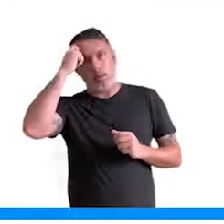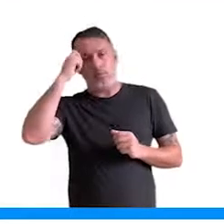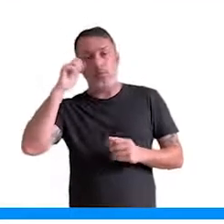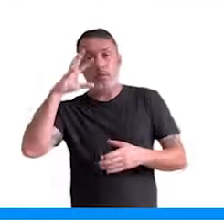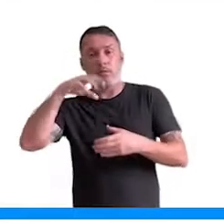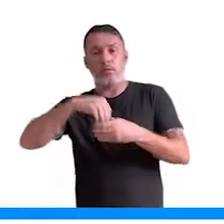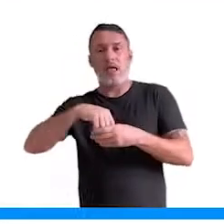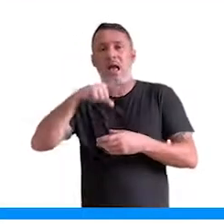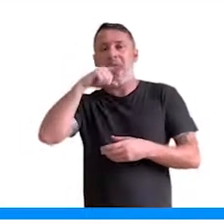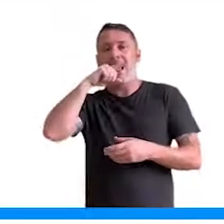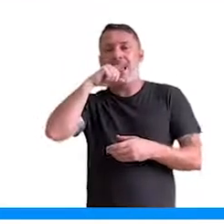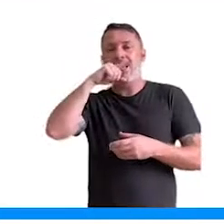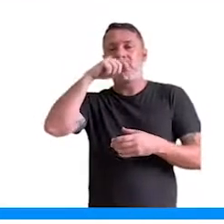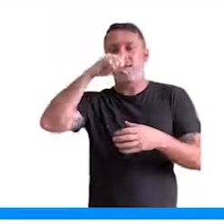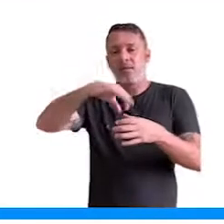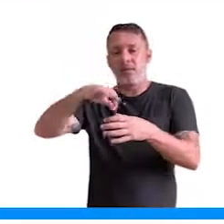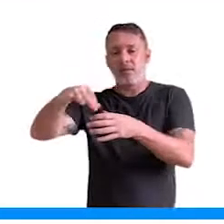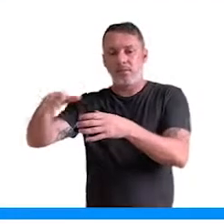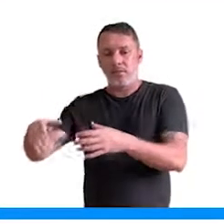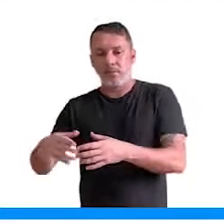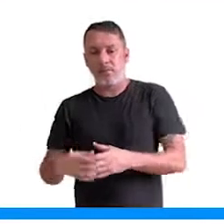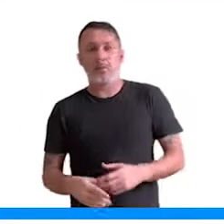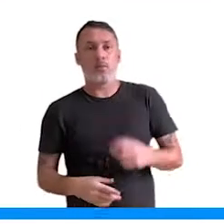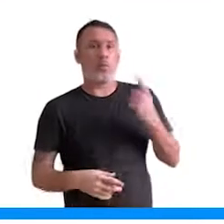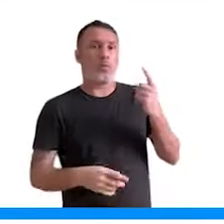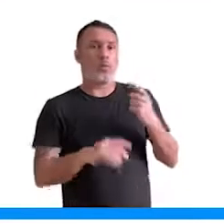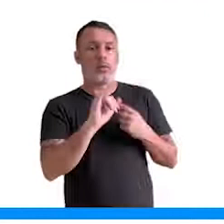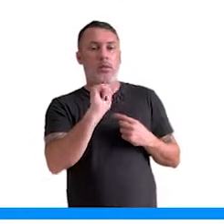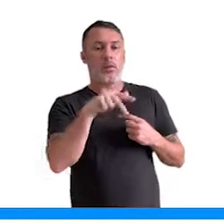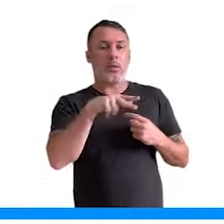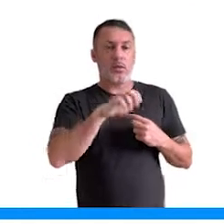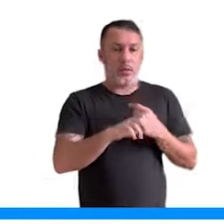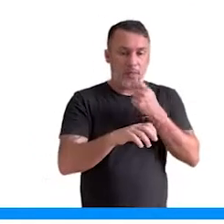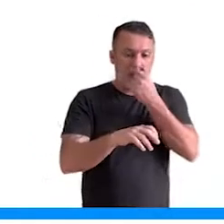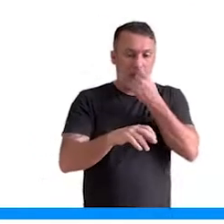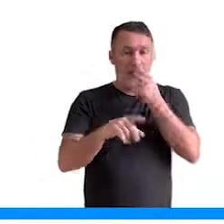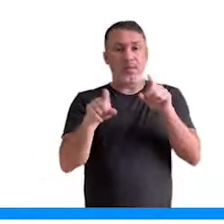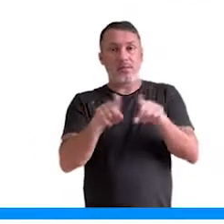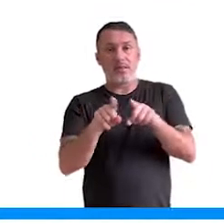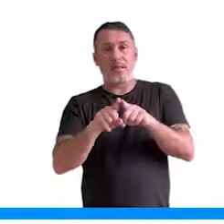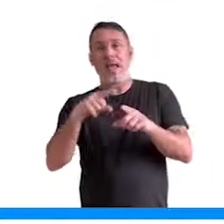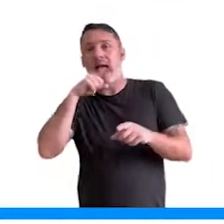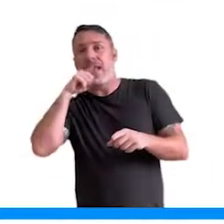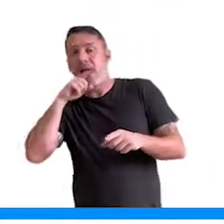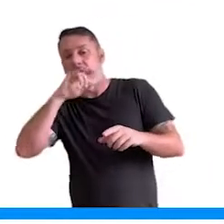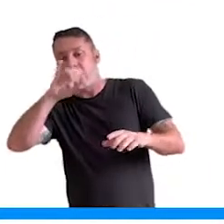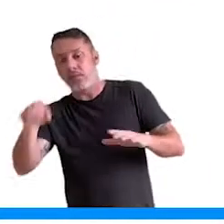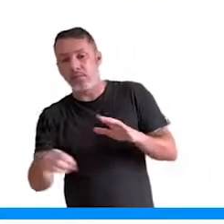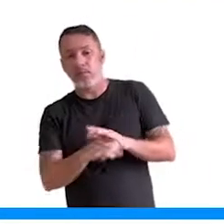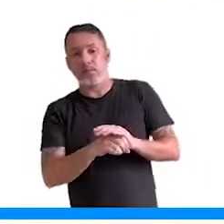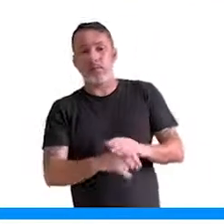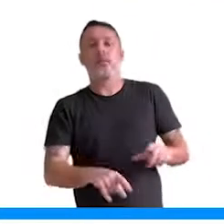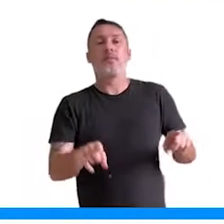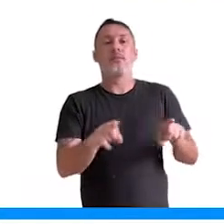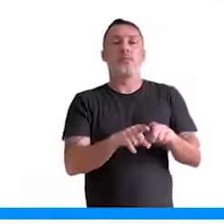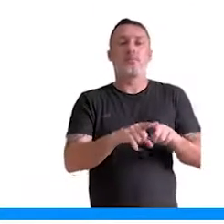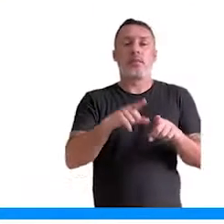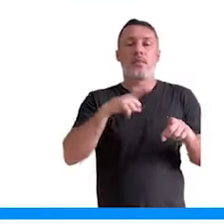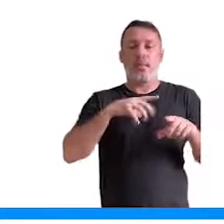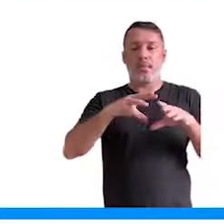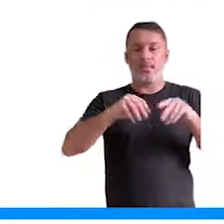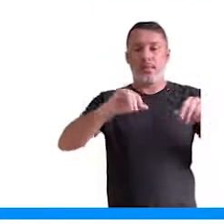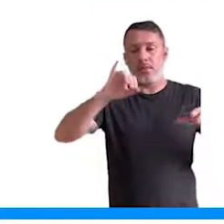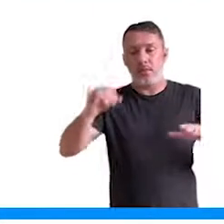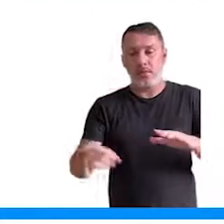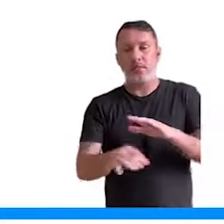ao canavial, o Yankee sobre o canavial, a terra debaixo do canavial e